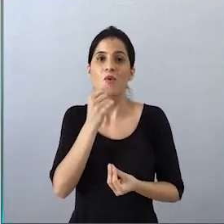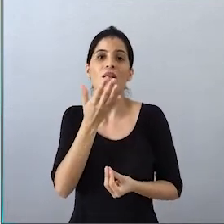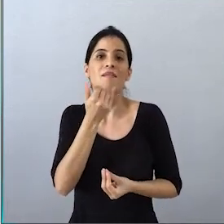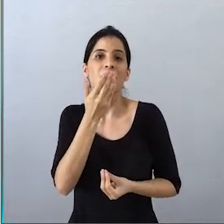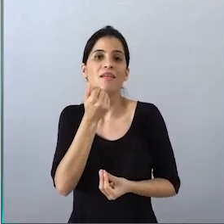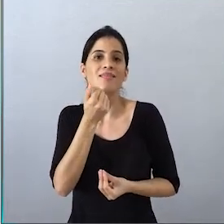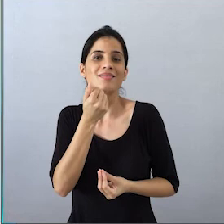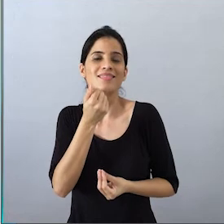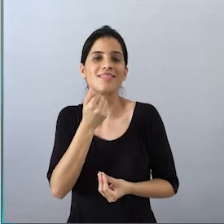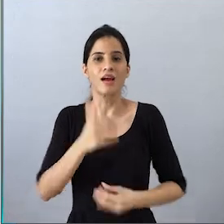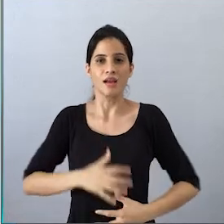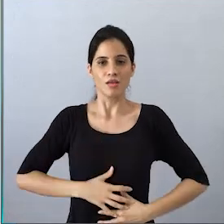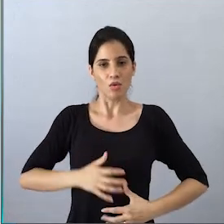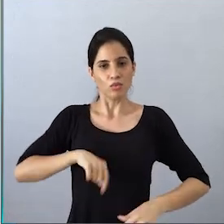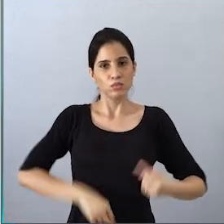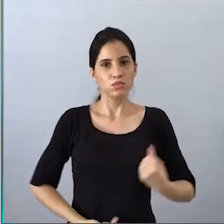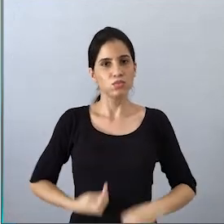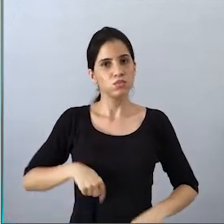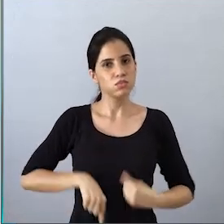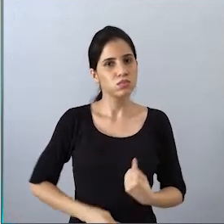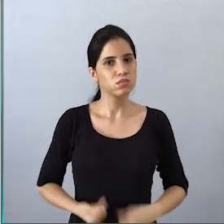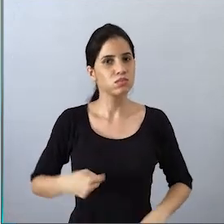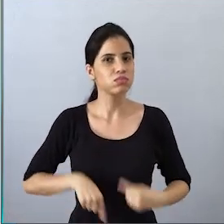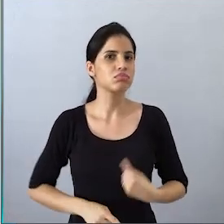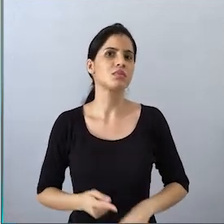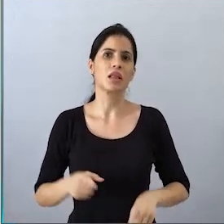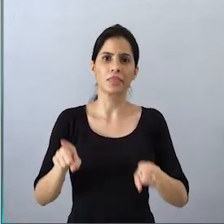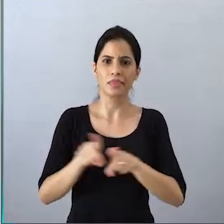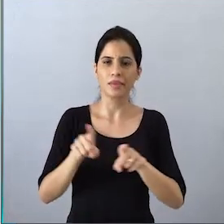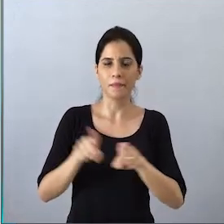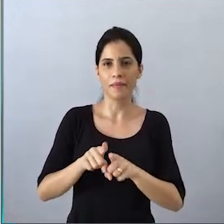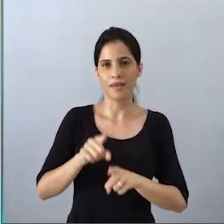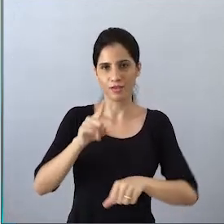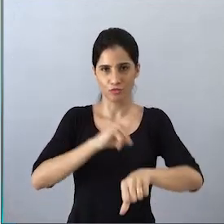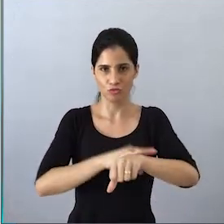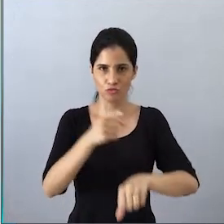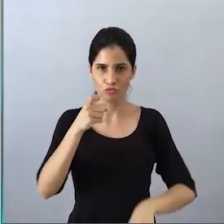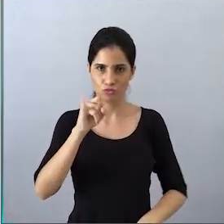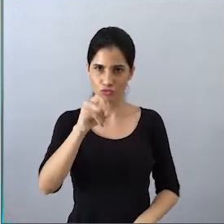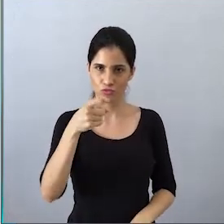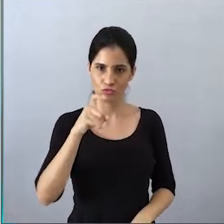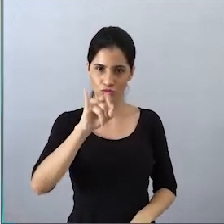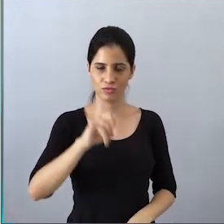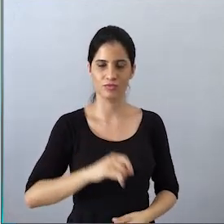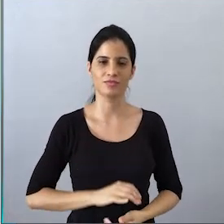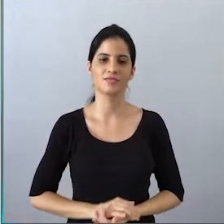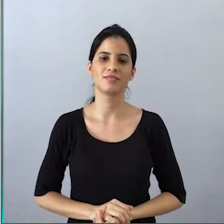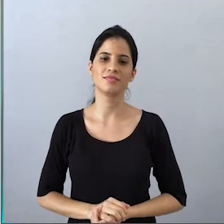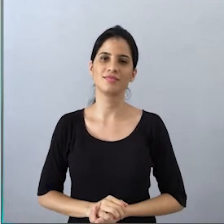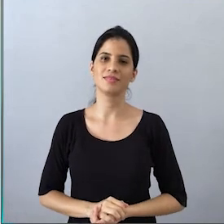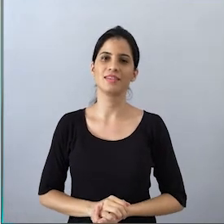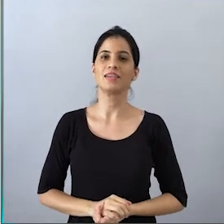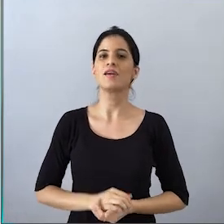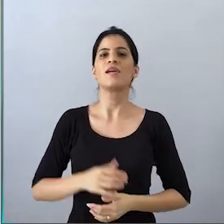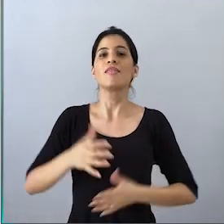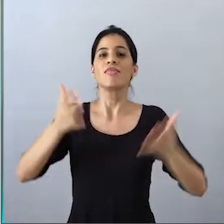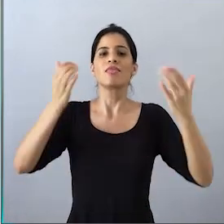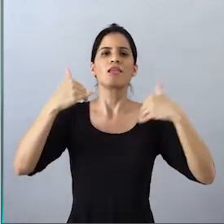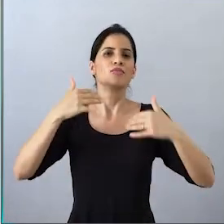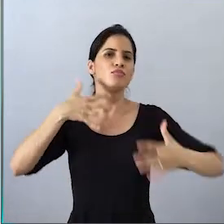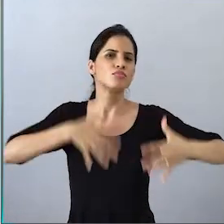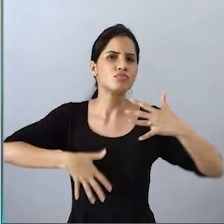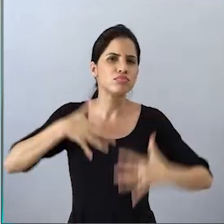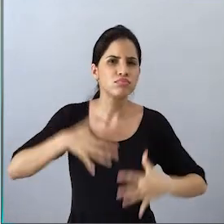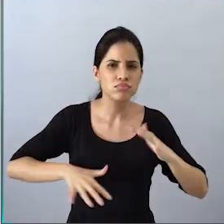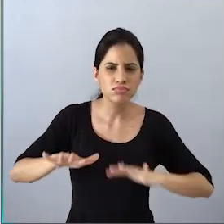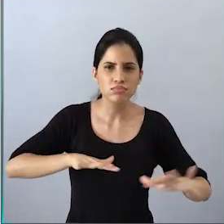de alimentos, exercido pelo sistema digestório e ou na ação do sistema urinário, por exemplo. A movimentação realizada pelo